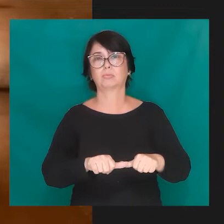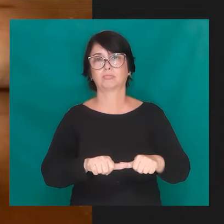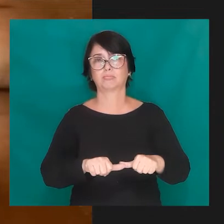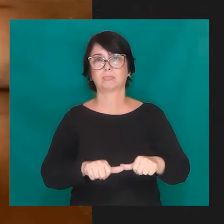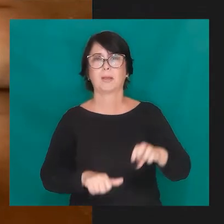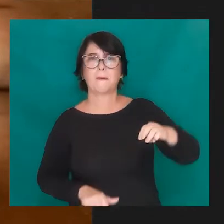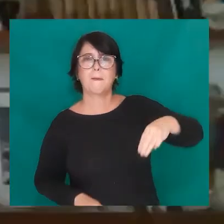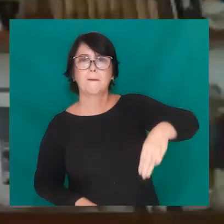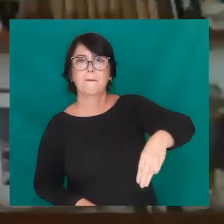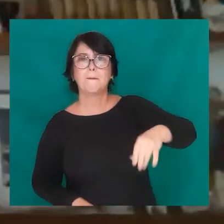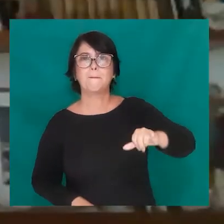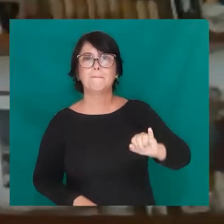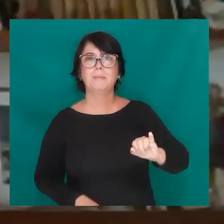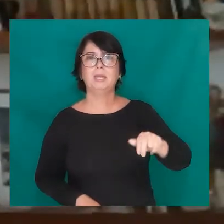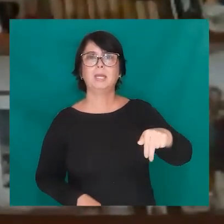minuano.